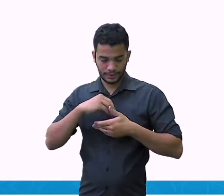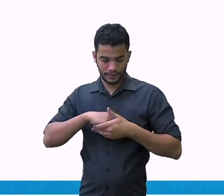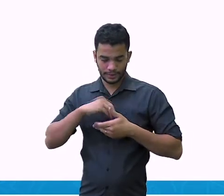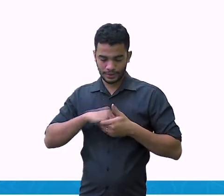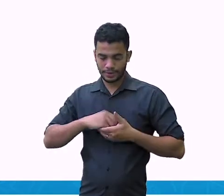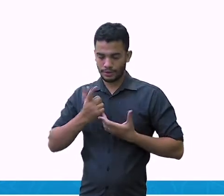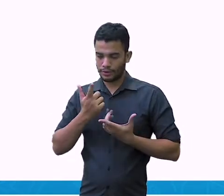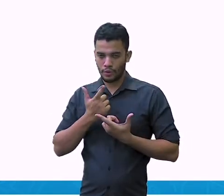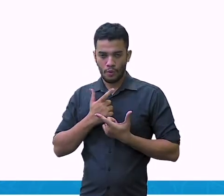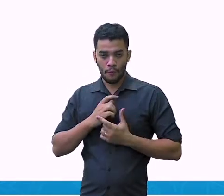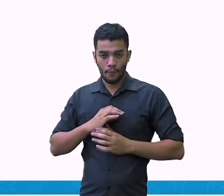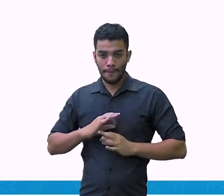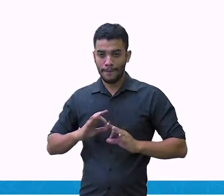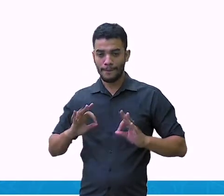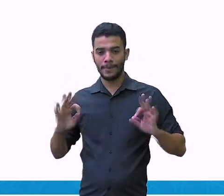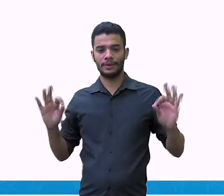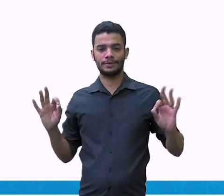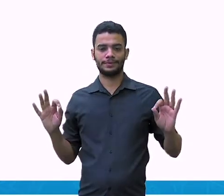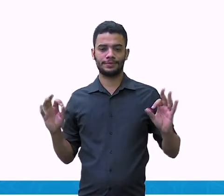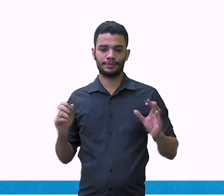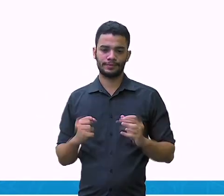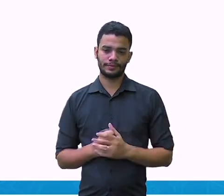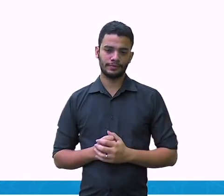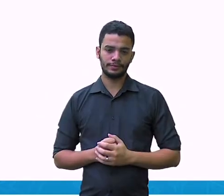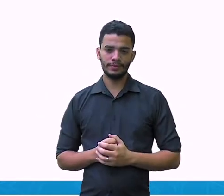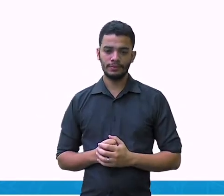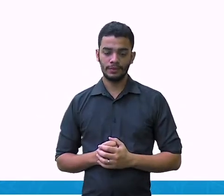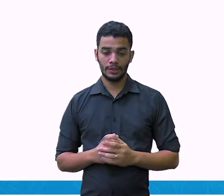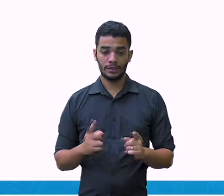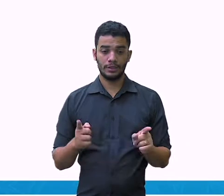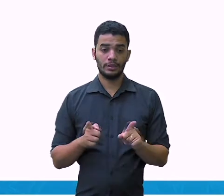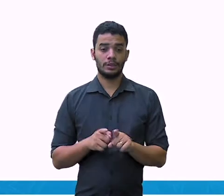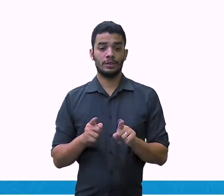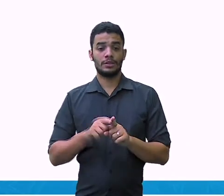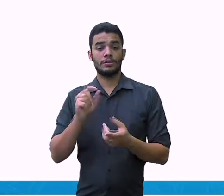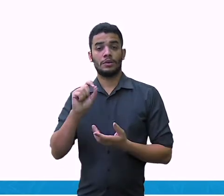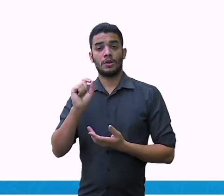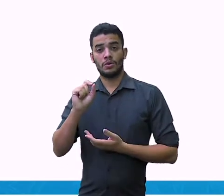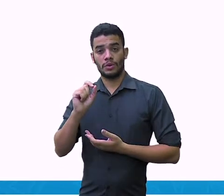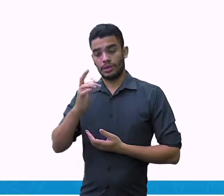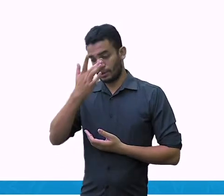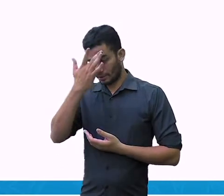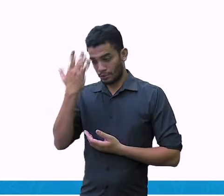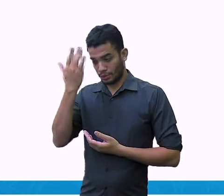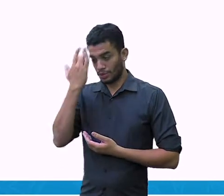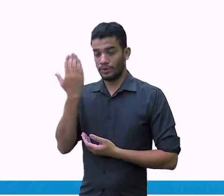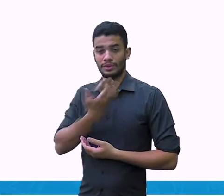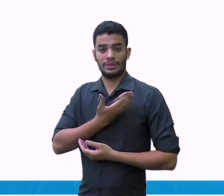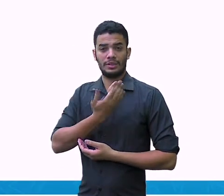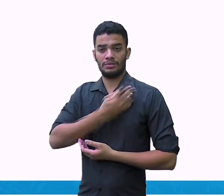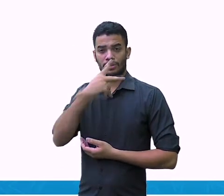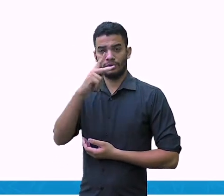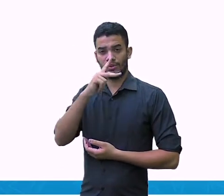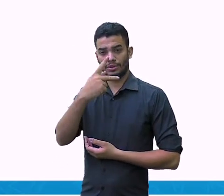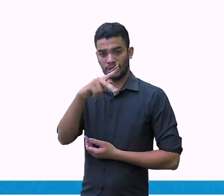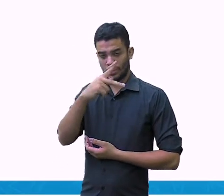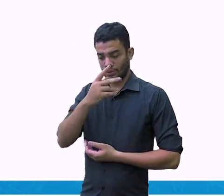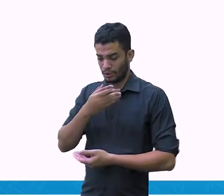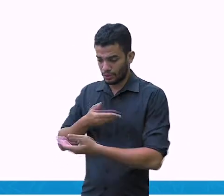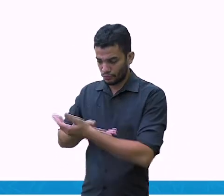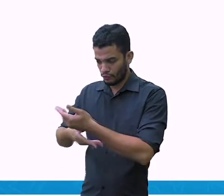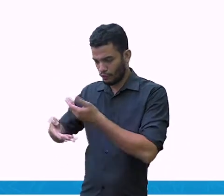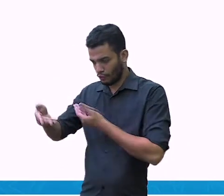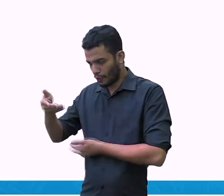Boas companhias. Olha, é importante você ter boas companhias e você ser boa companhia